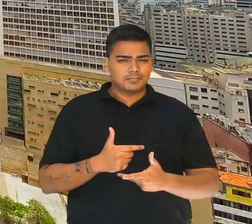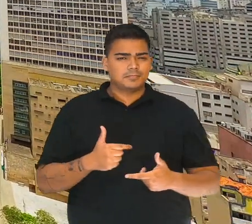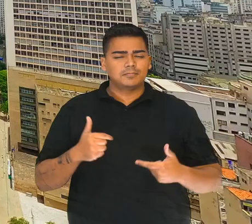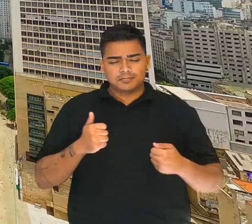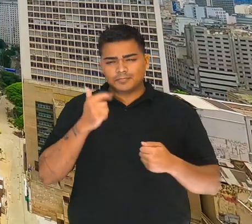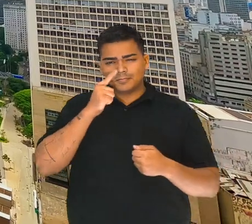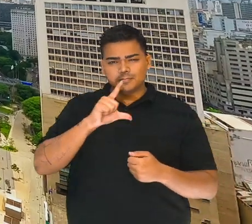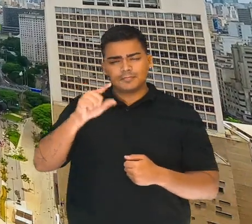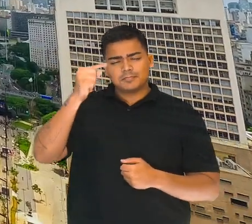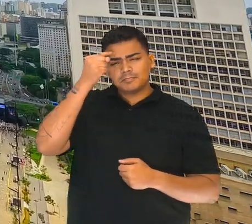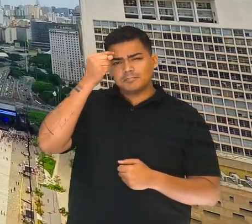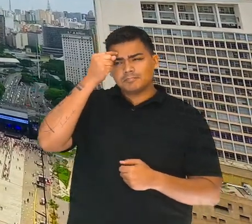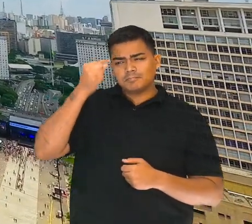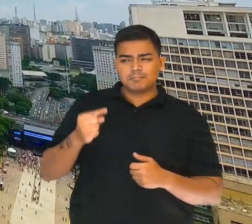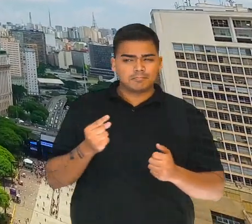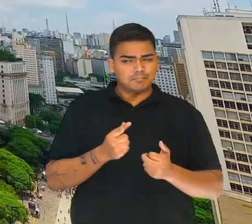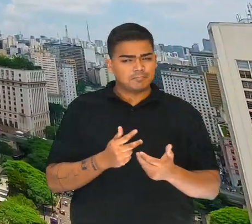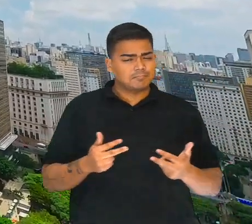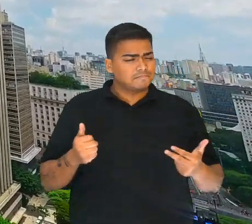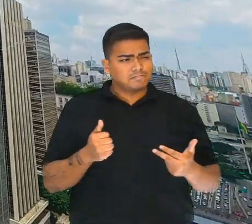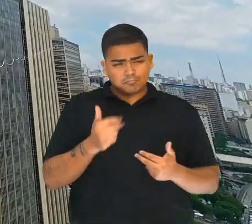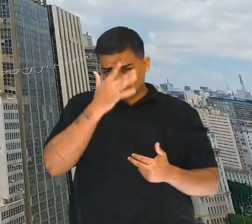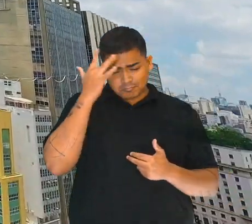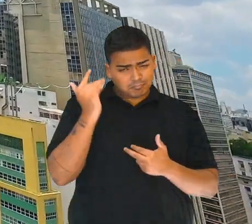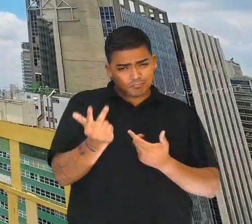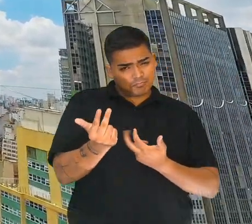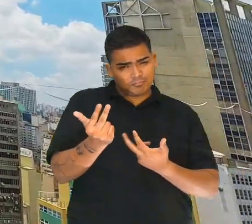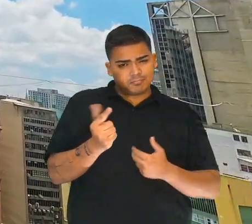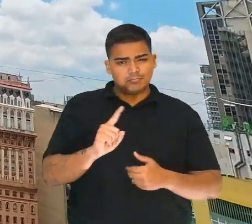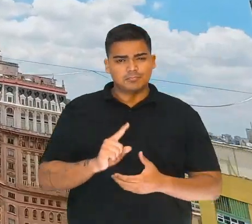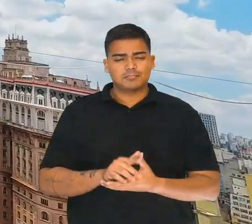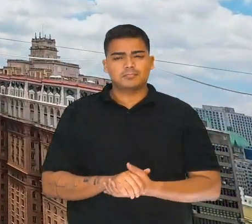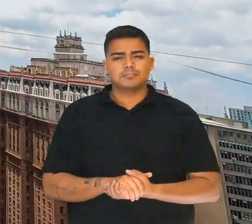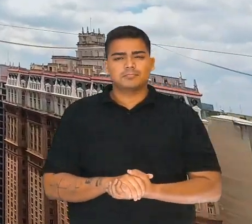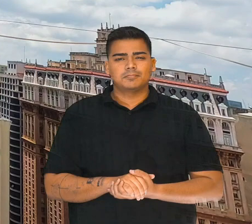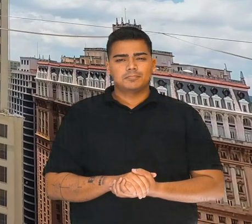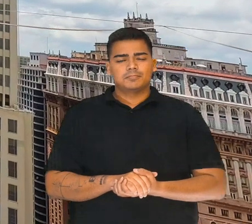repente, dá para pensar em coisas que ninguém tinha pensado antes.